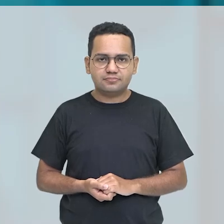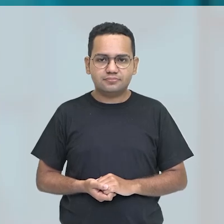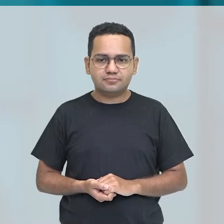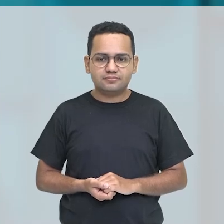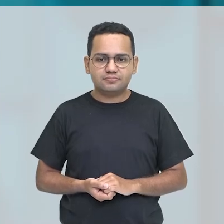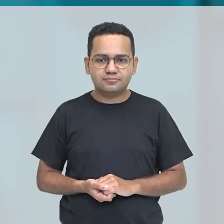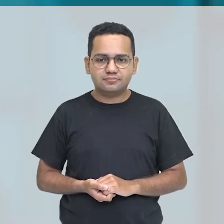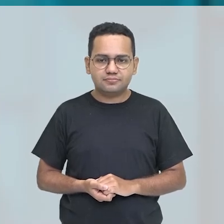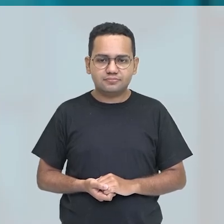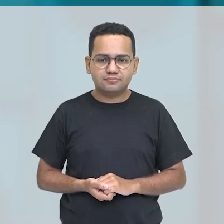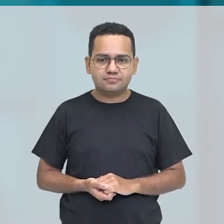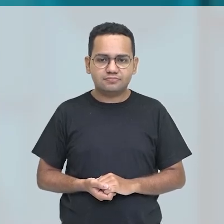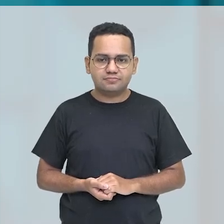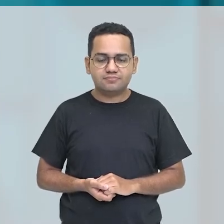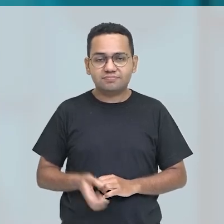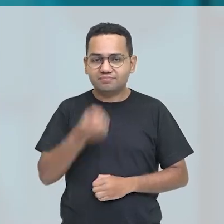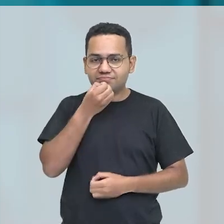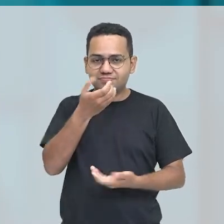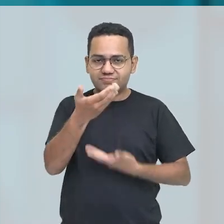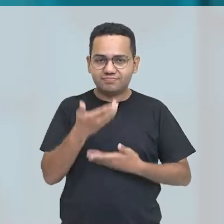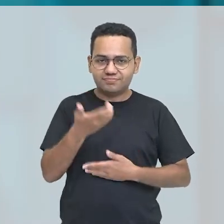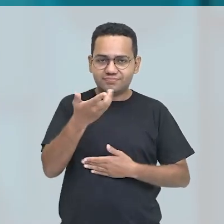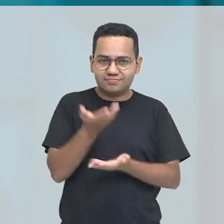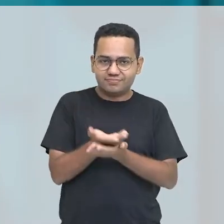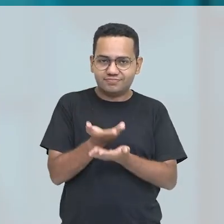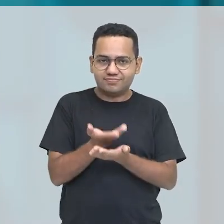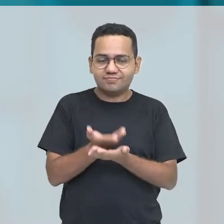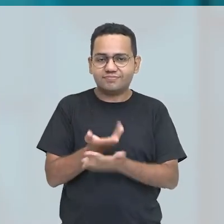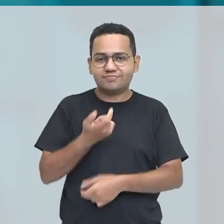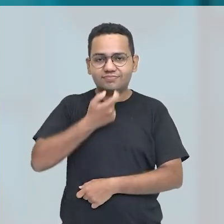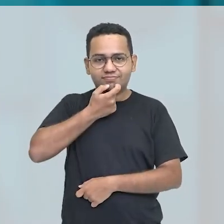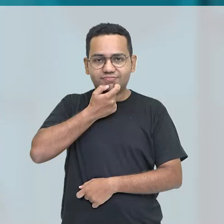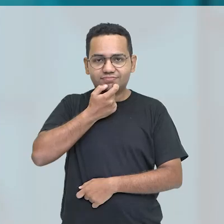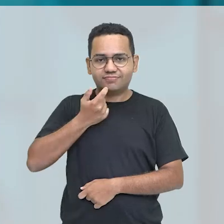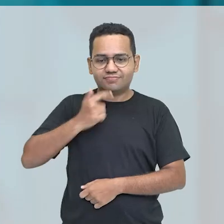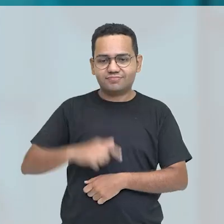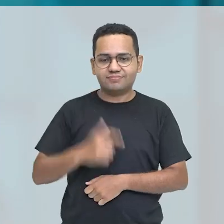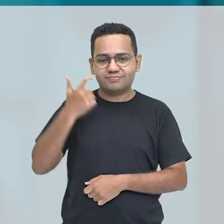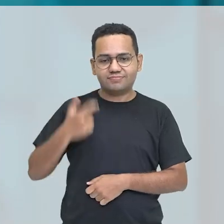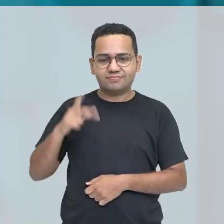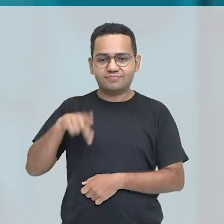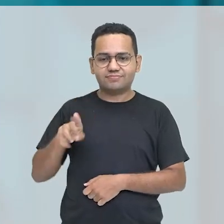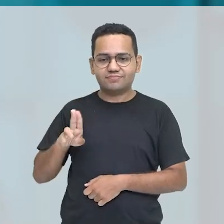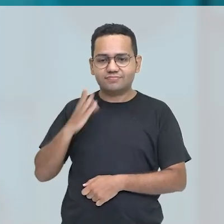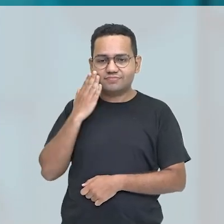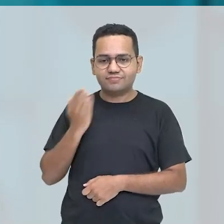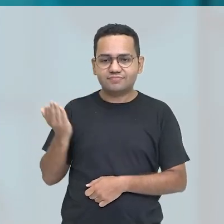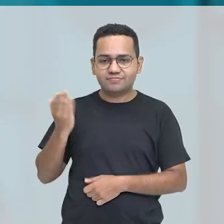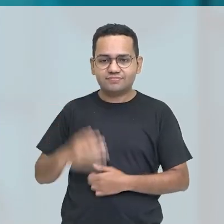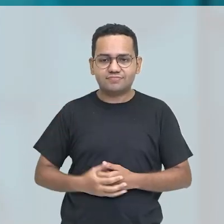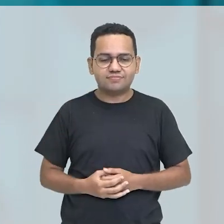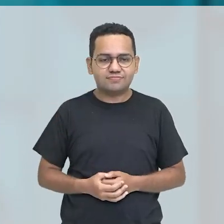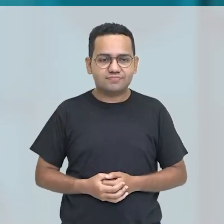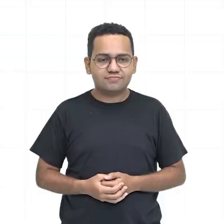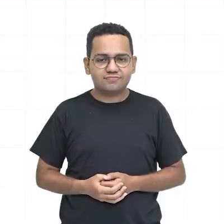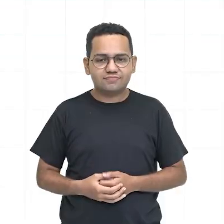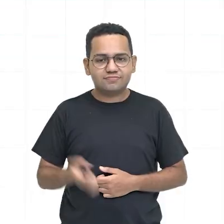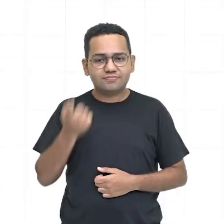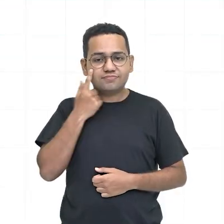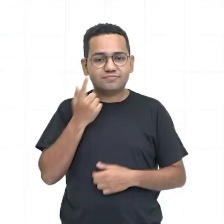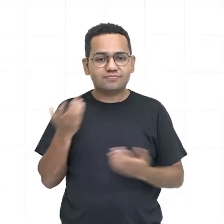Hello students, teachers, welcome! Bem-vindo à nossa aula de língua inglesa. Eu sou o teacher Demir Ribeiro e vamos juntos aí para a nossa aula de